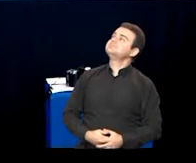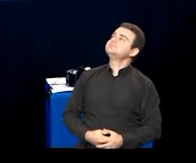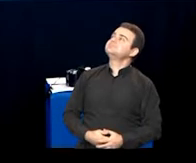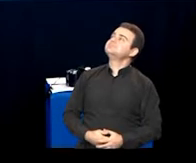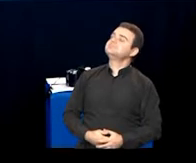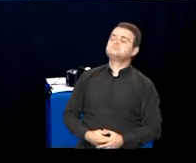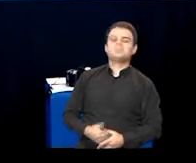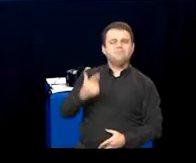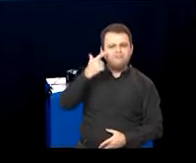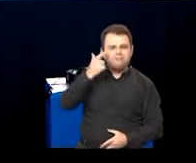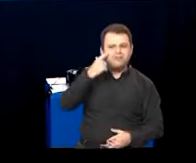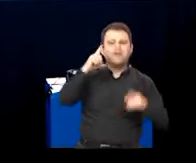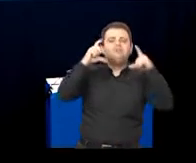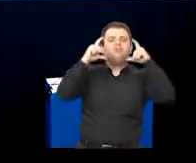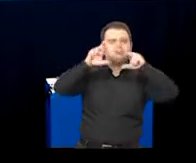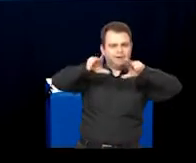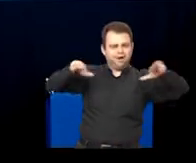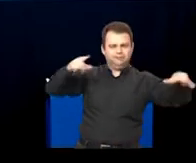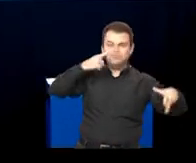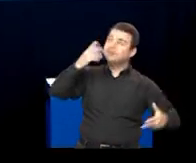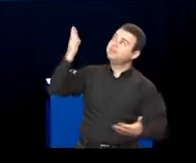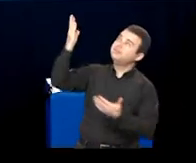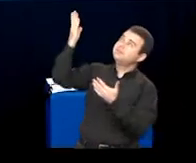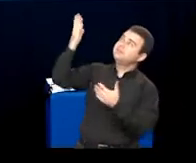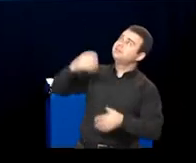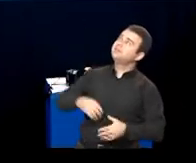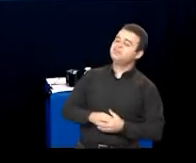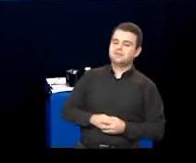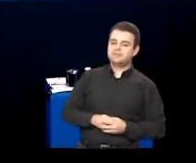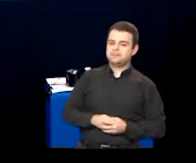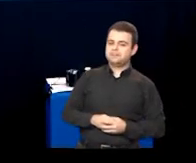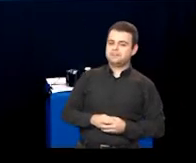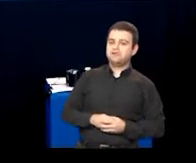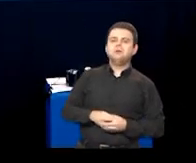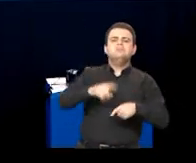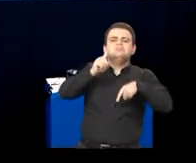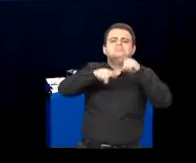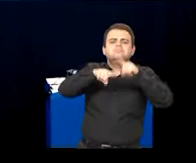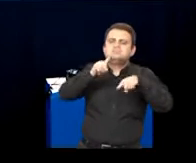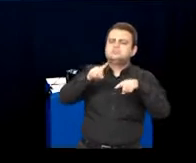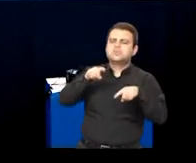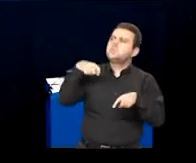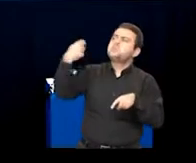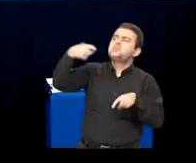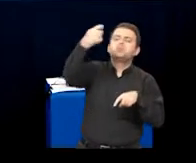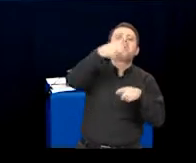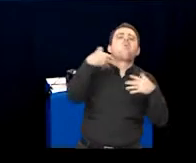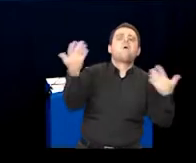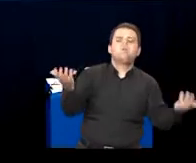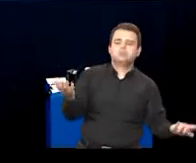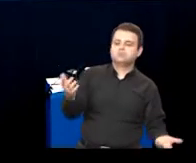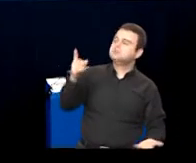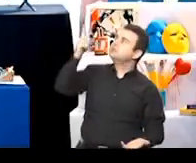observe as fotografias a seguir para você se inspirar. Tente identificar que objetos foram fotografados.